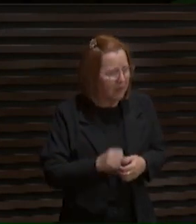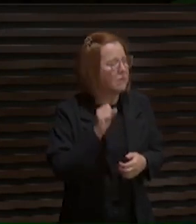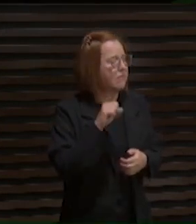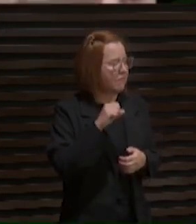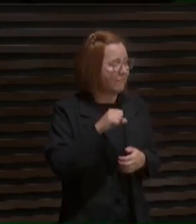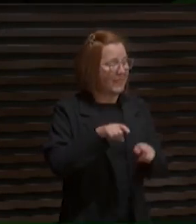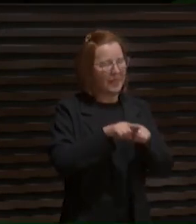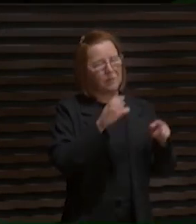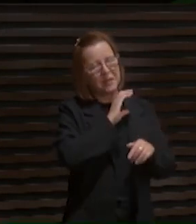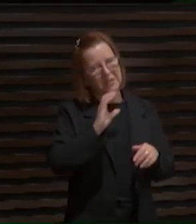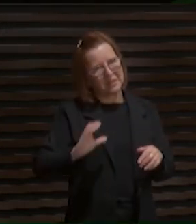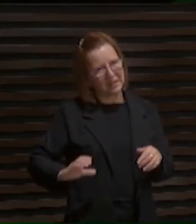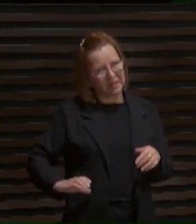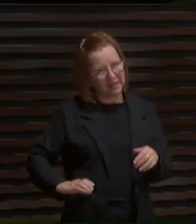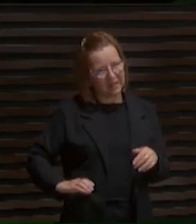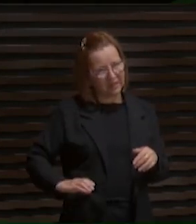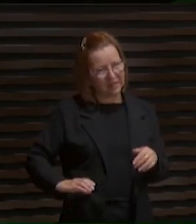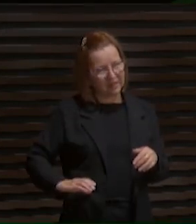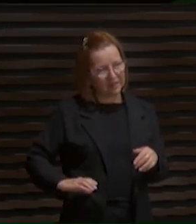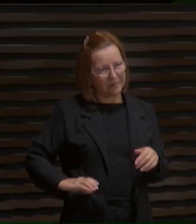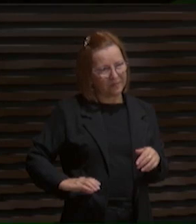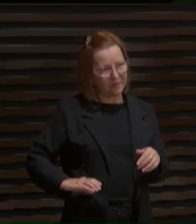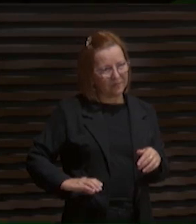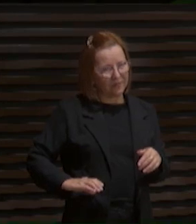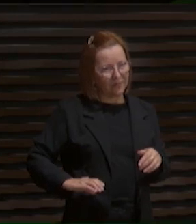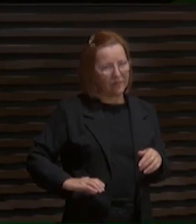mas Cristo tomou sobre si na sua cruz.